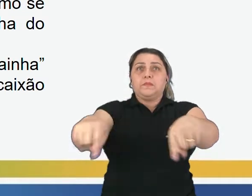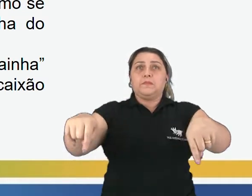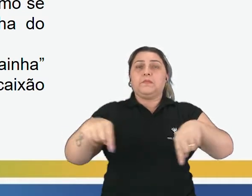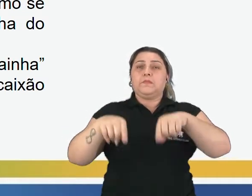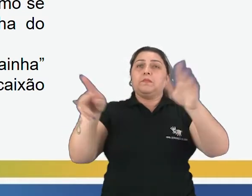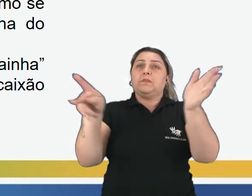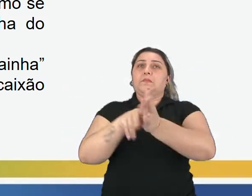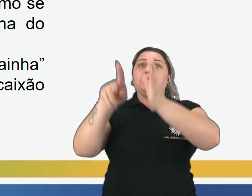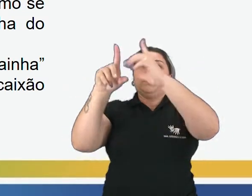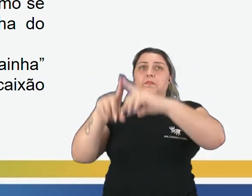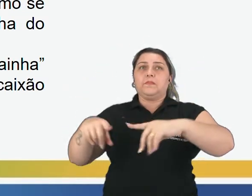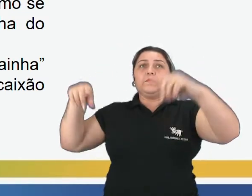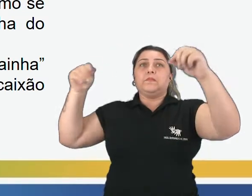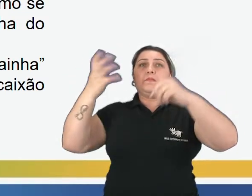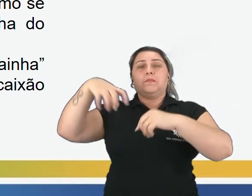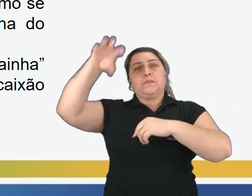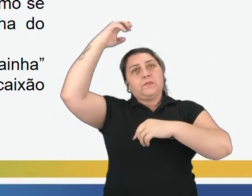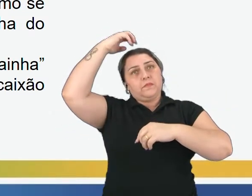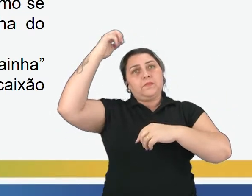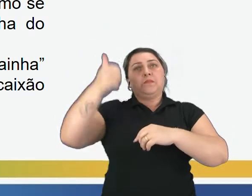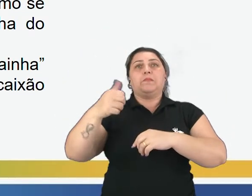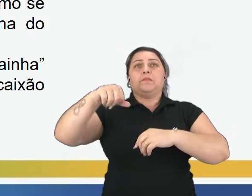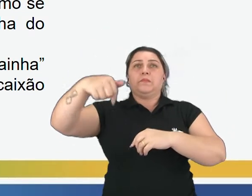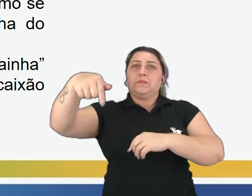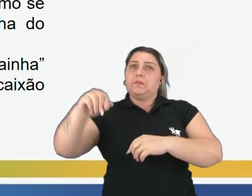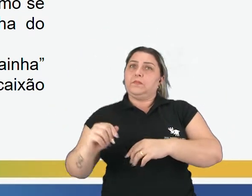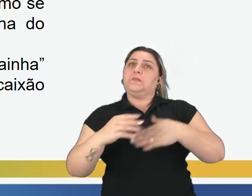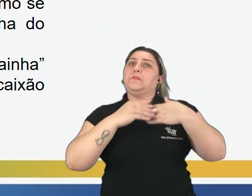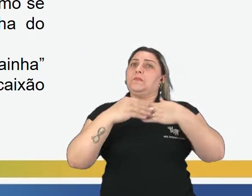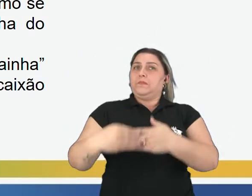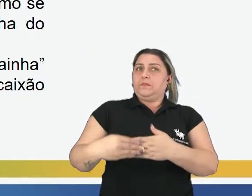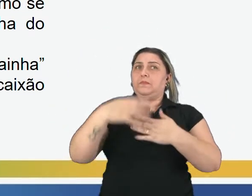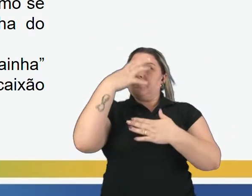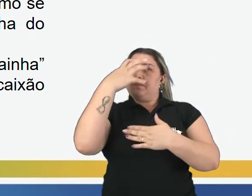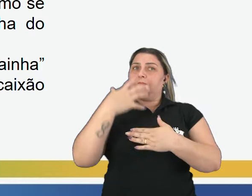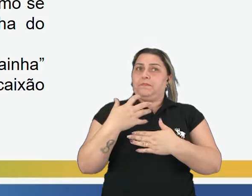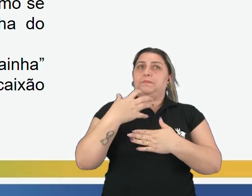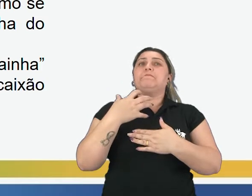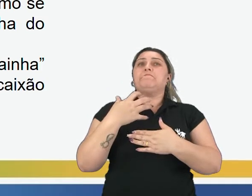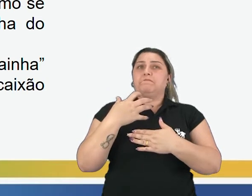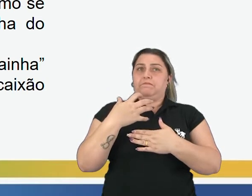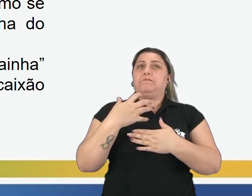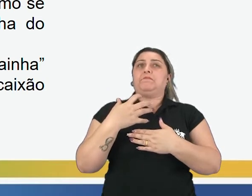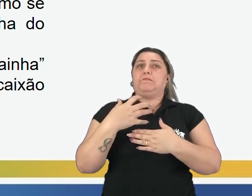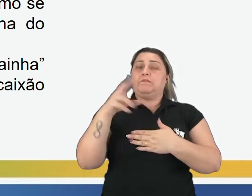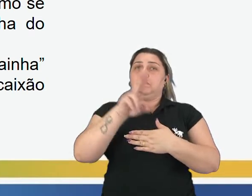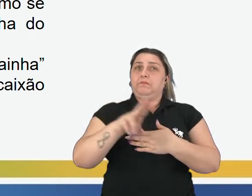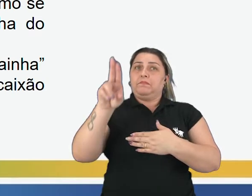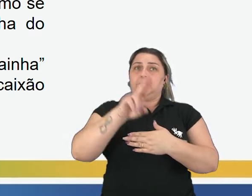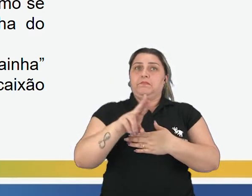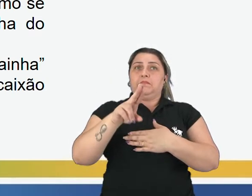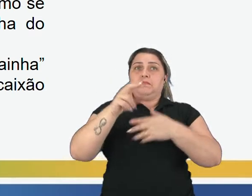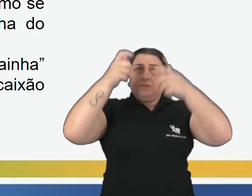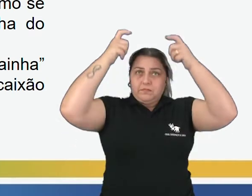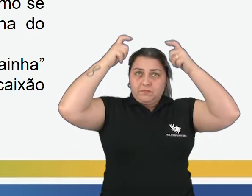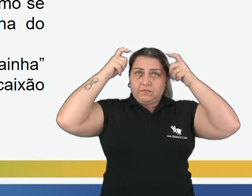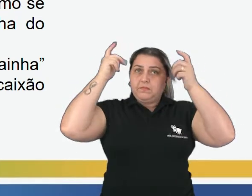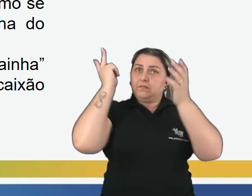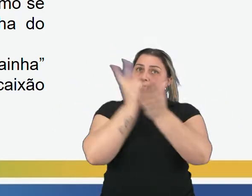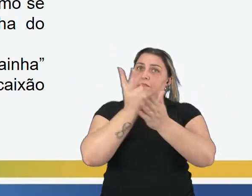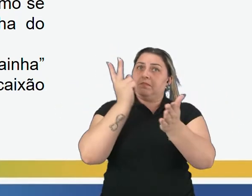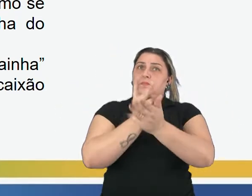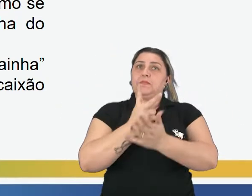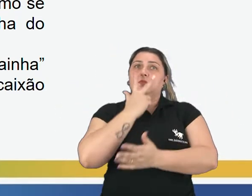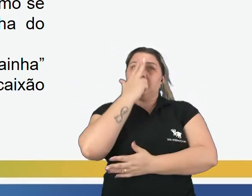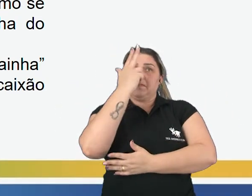lua. Assim, a rainha dos anos 70 levou tão a sério a história que passou a usar sua coroa